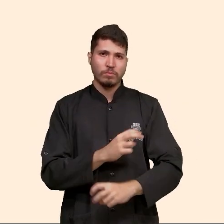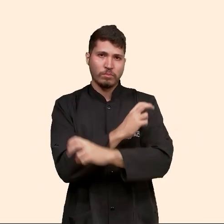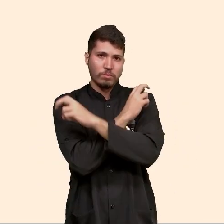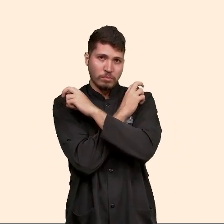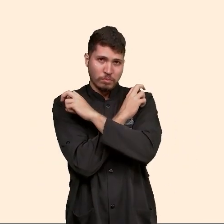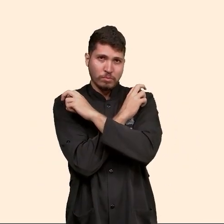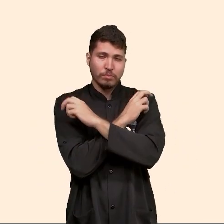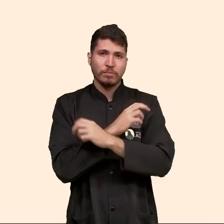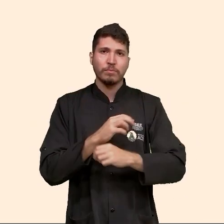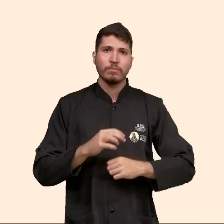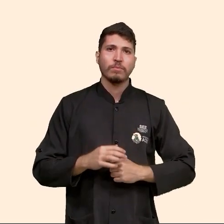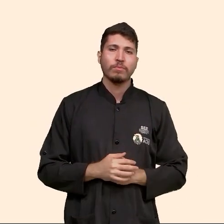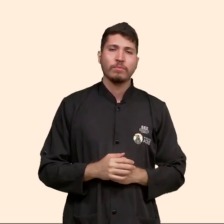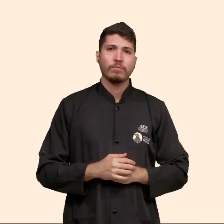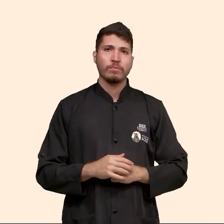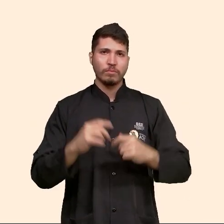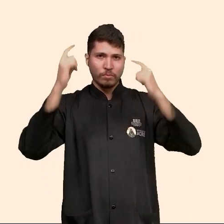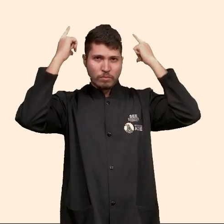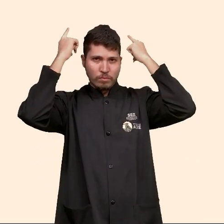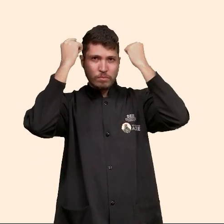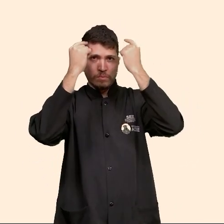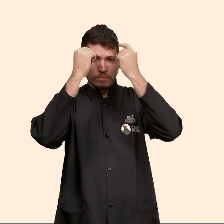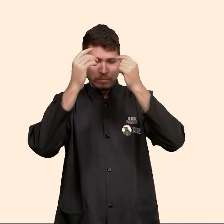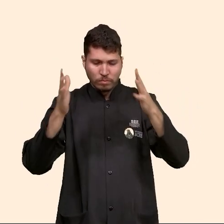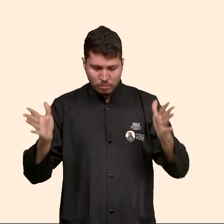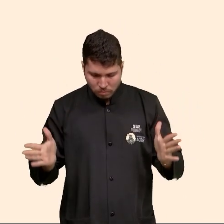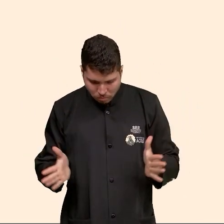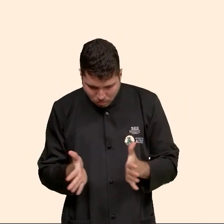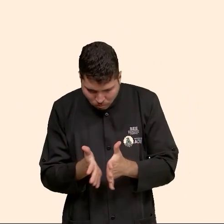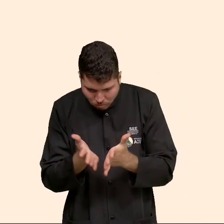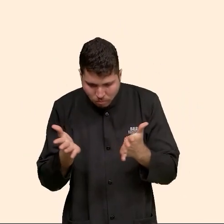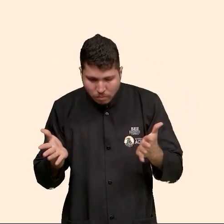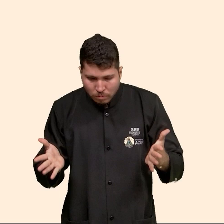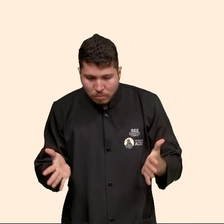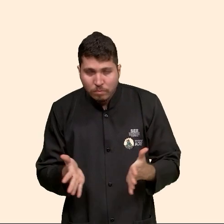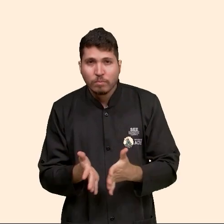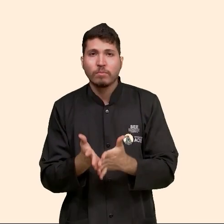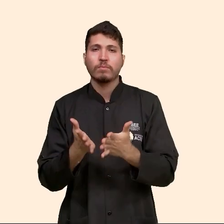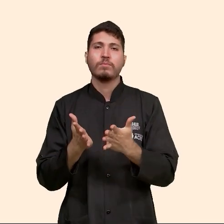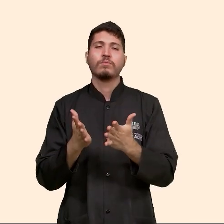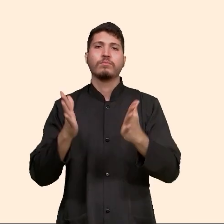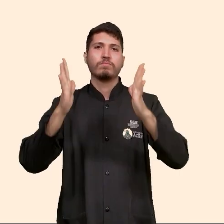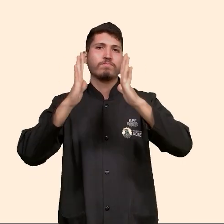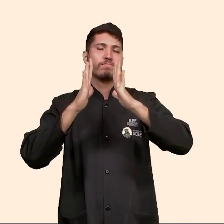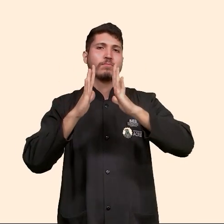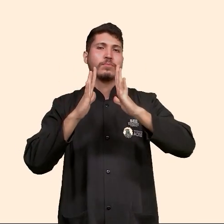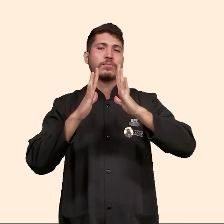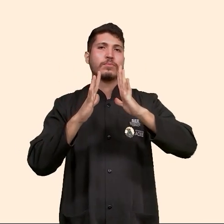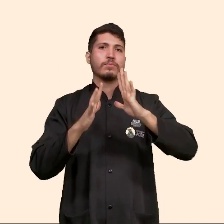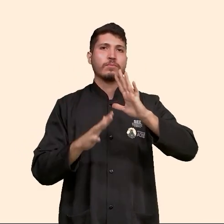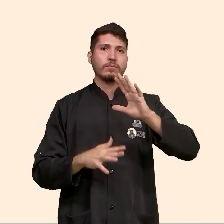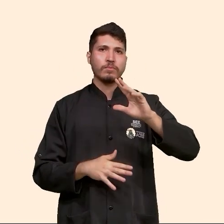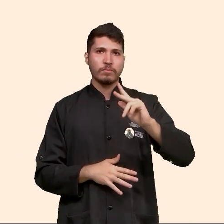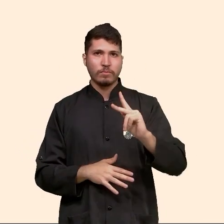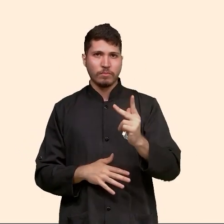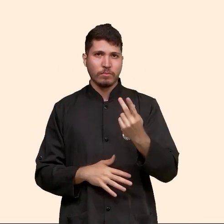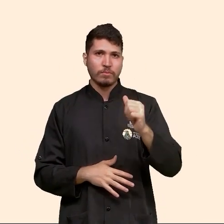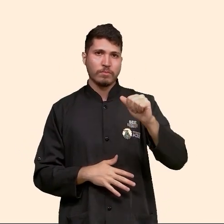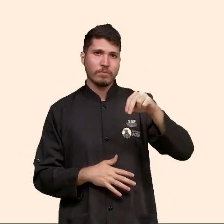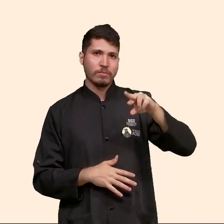Grécia, exaltava o corpo humano e a harmonia. Não esqueçam disso. Na